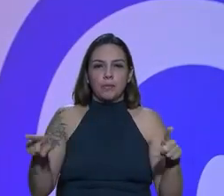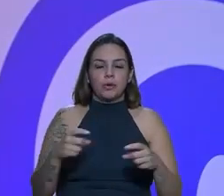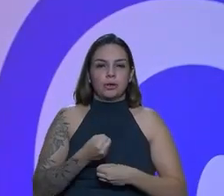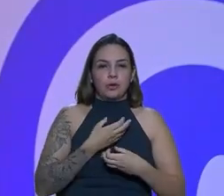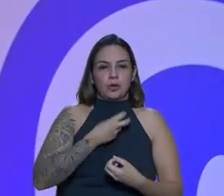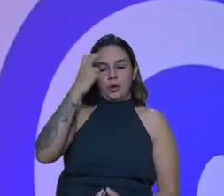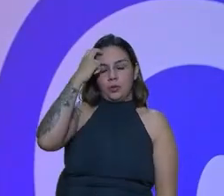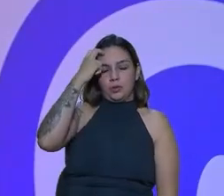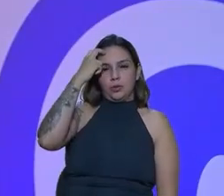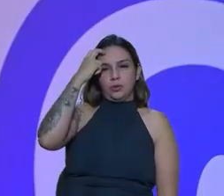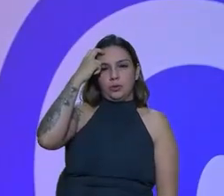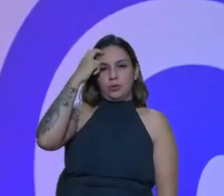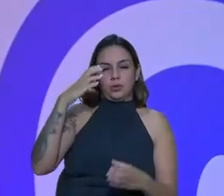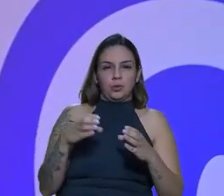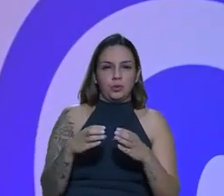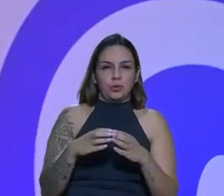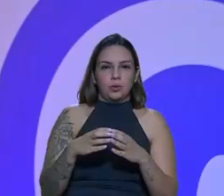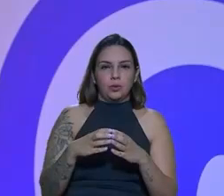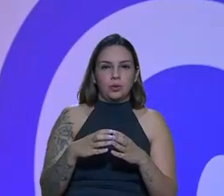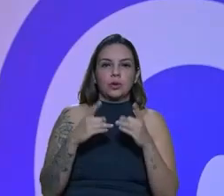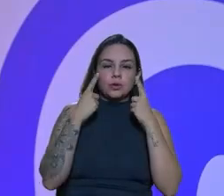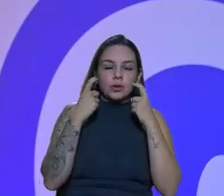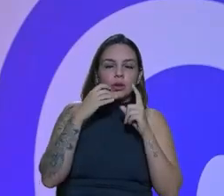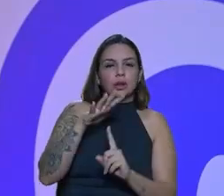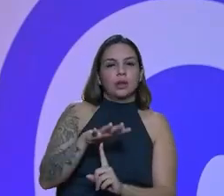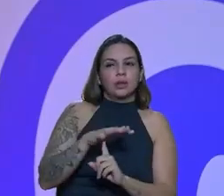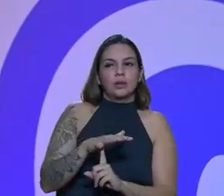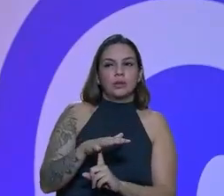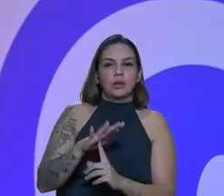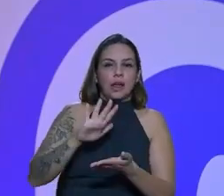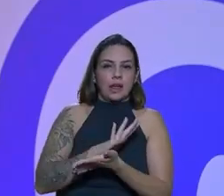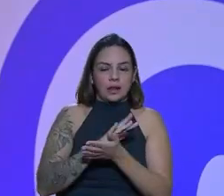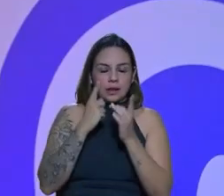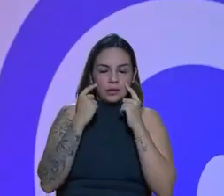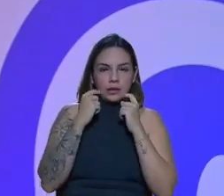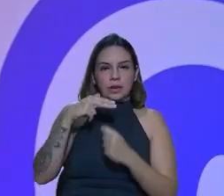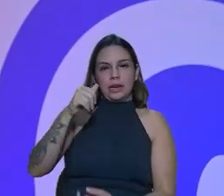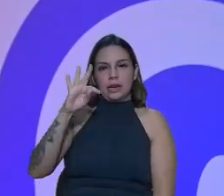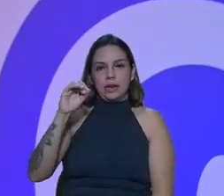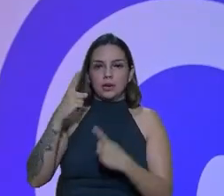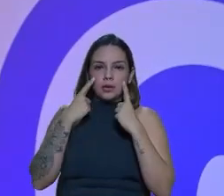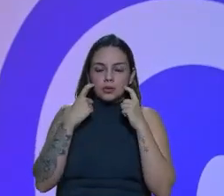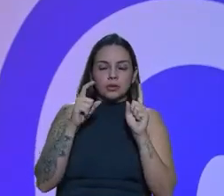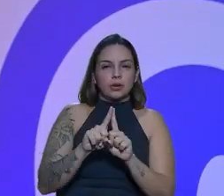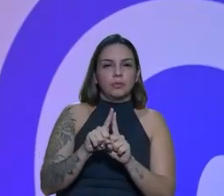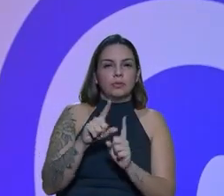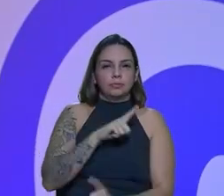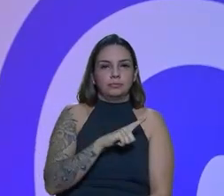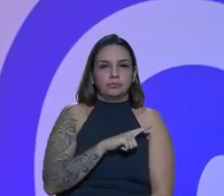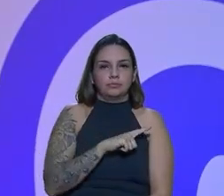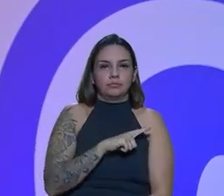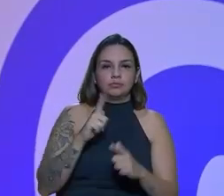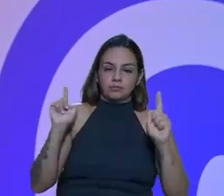poesia e cultura urbana com os grupos Chorando na Praça, Arachoro e Nato Choro. E ali também teremos